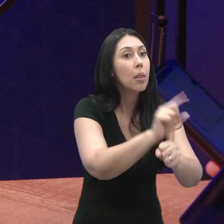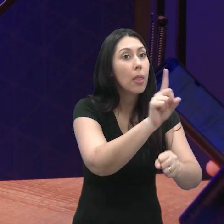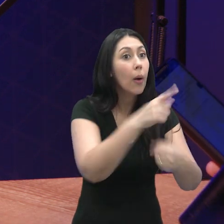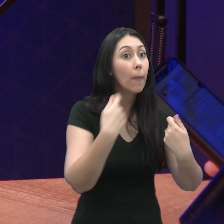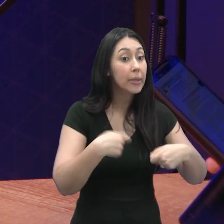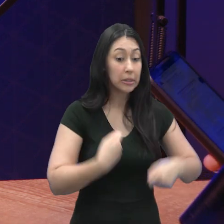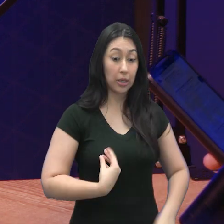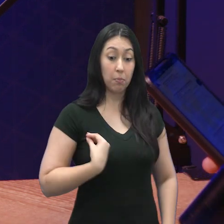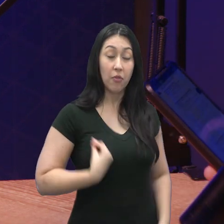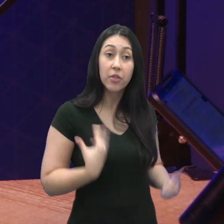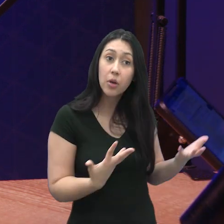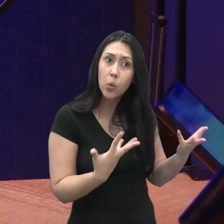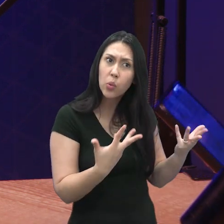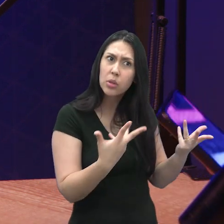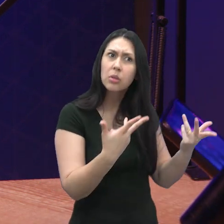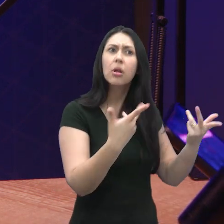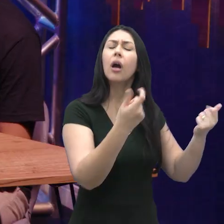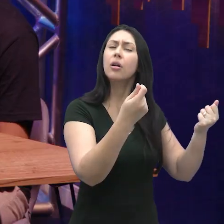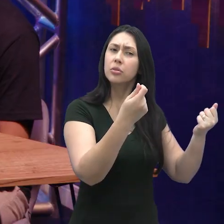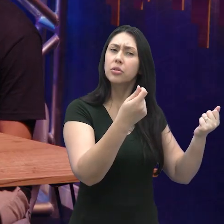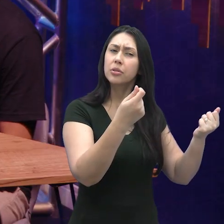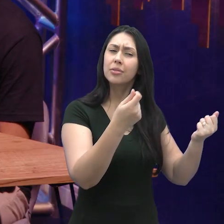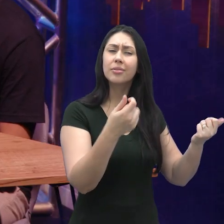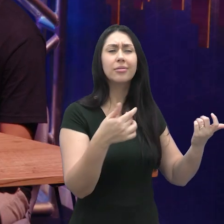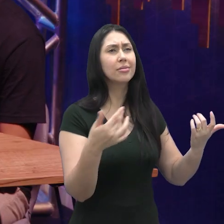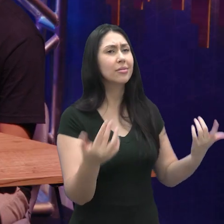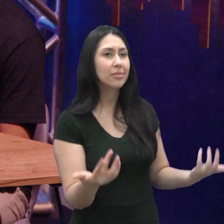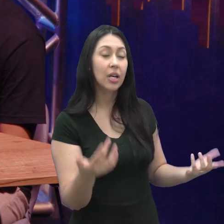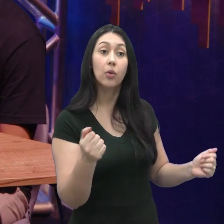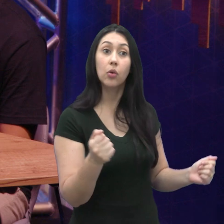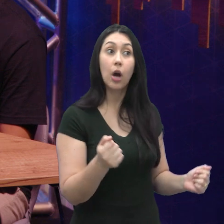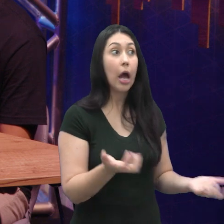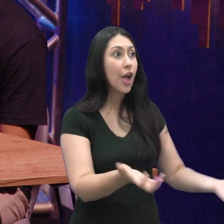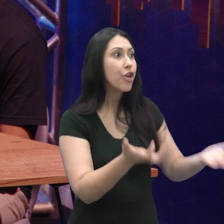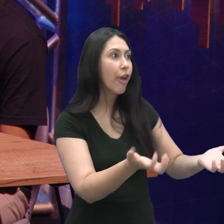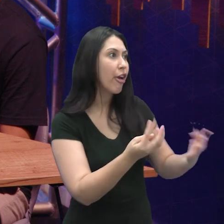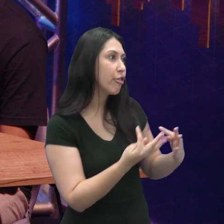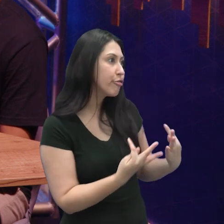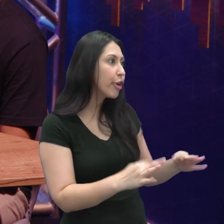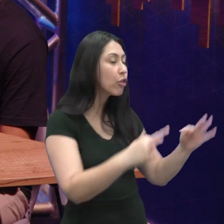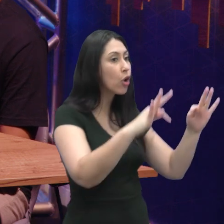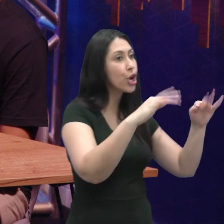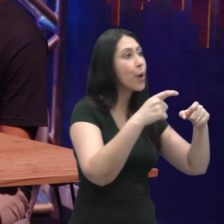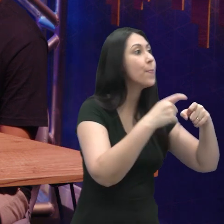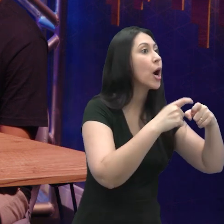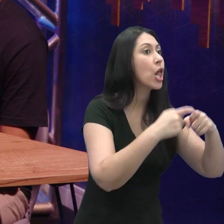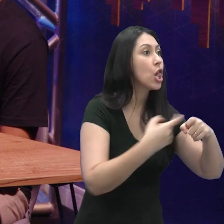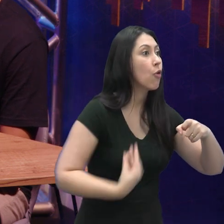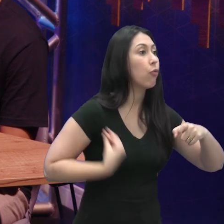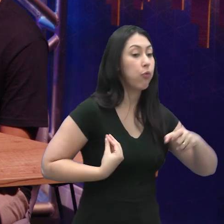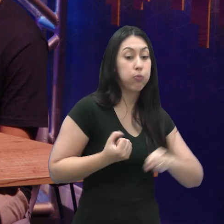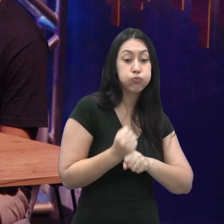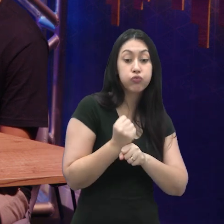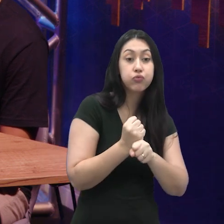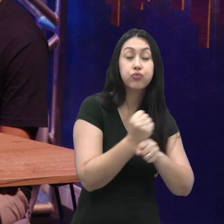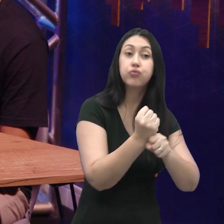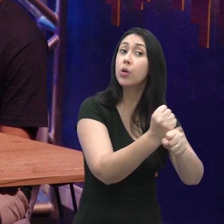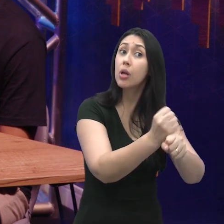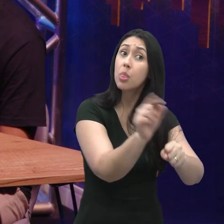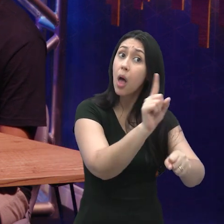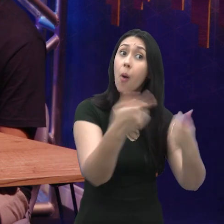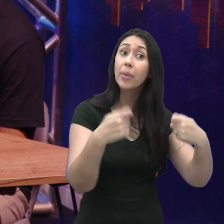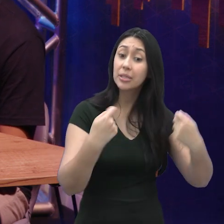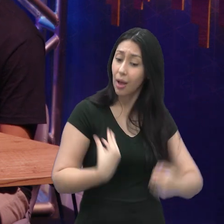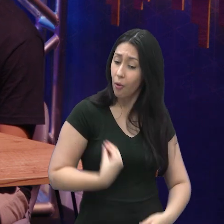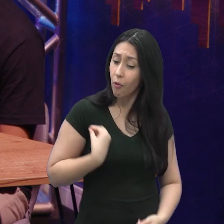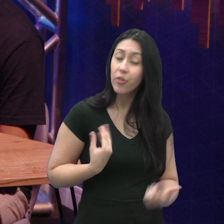colocar mais vida nos dias. Então, assim, você buscar avanços tecnológicos, avanços medicinais é para realmente trazer mais qualidade